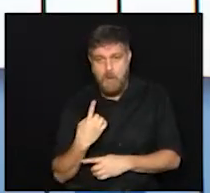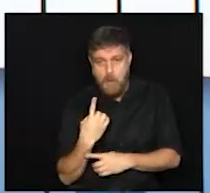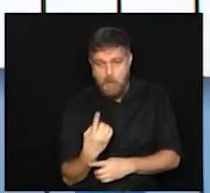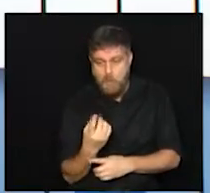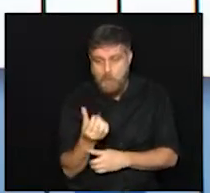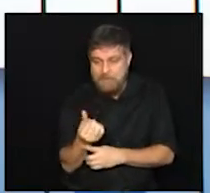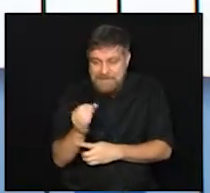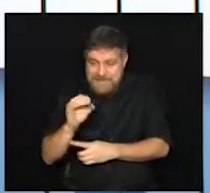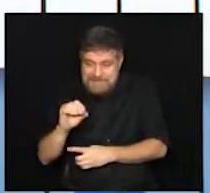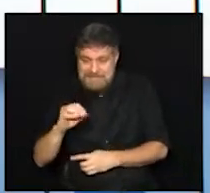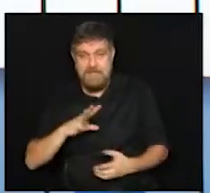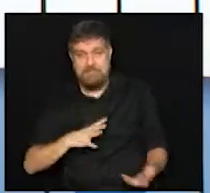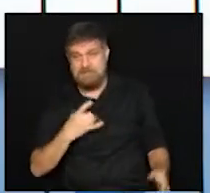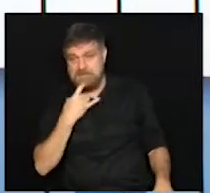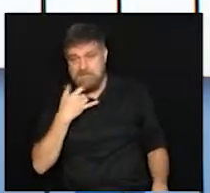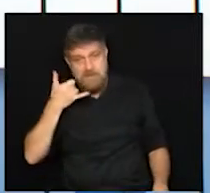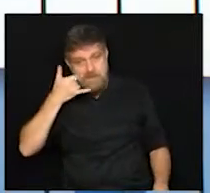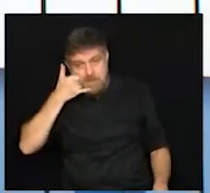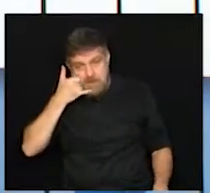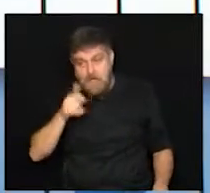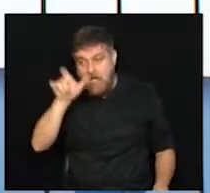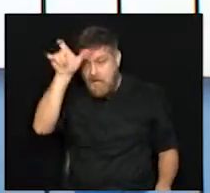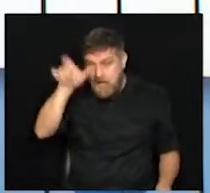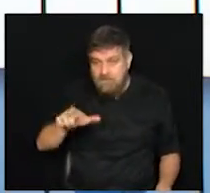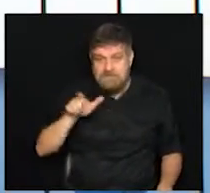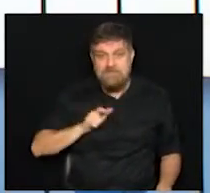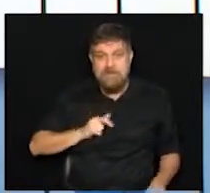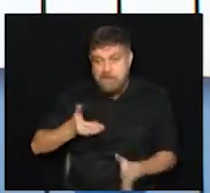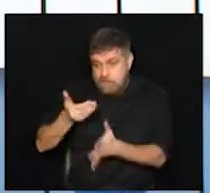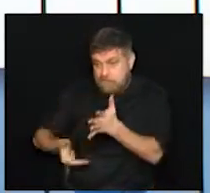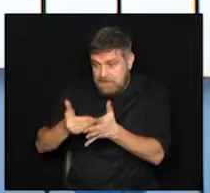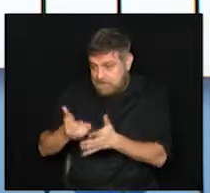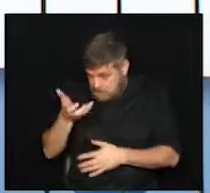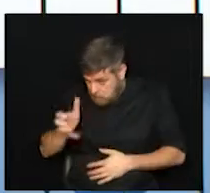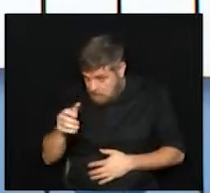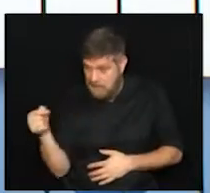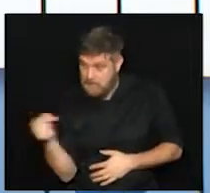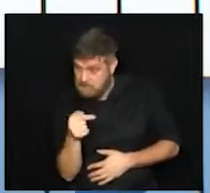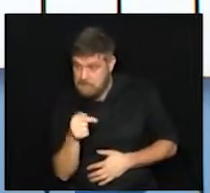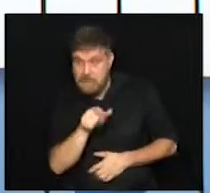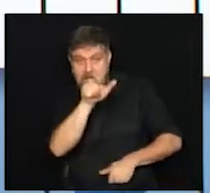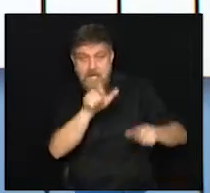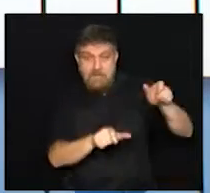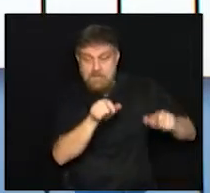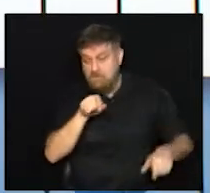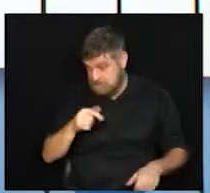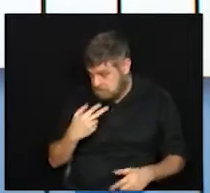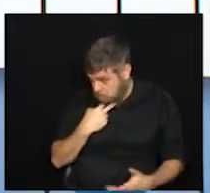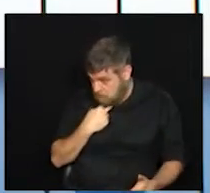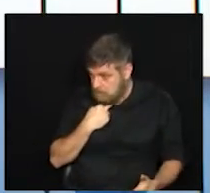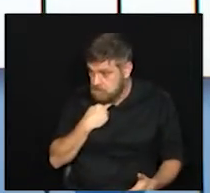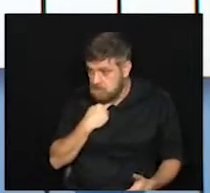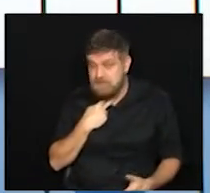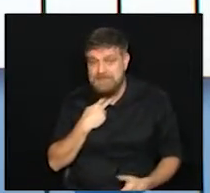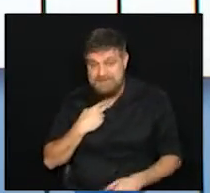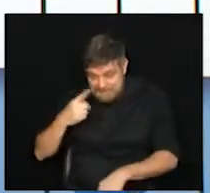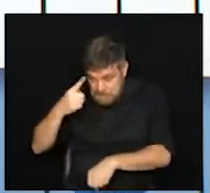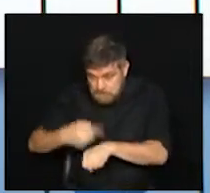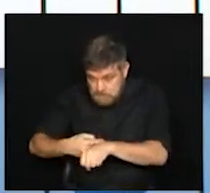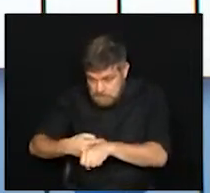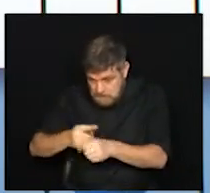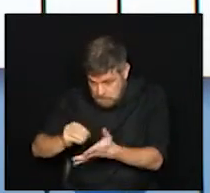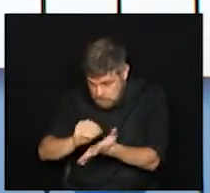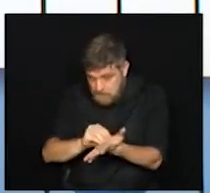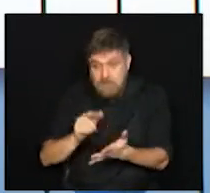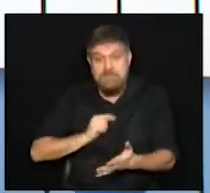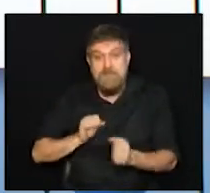160 em Campinas. Porque a sua dose, que talvez você não queira tomar, ou que você não possa tomar naquele dia,